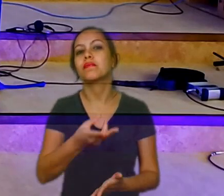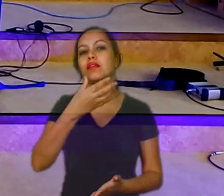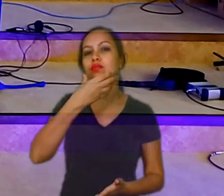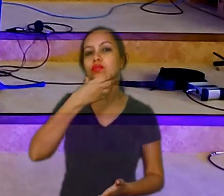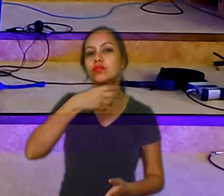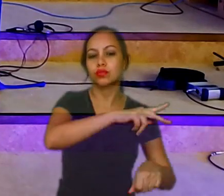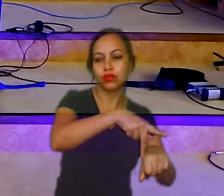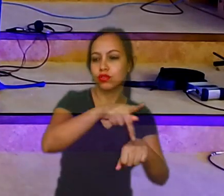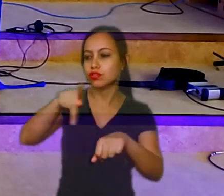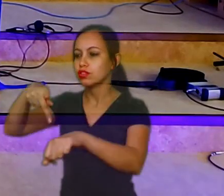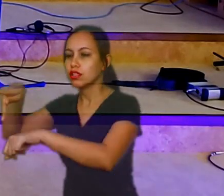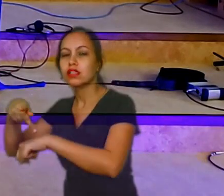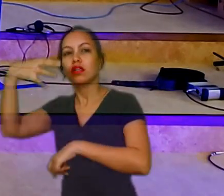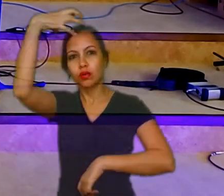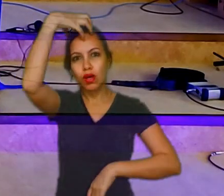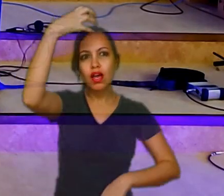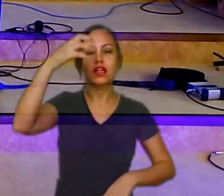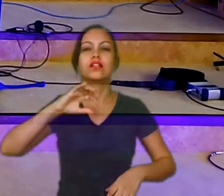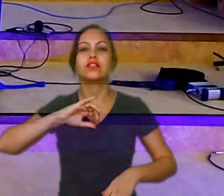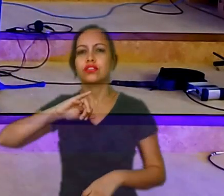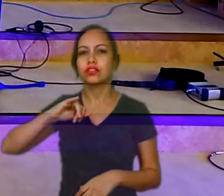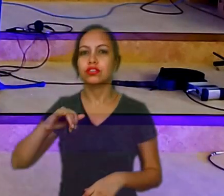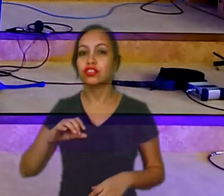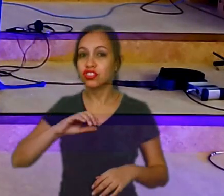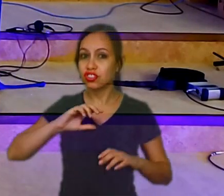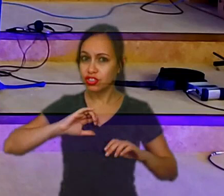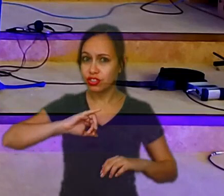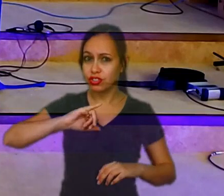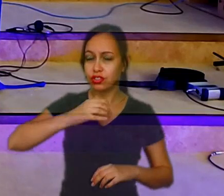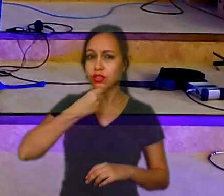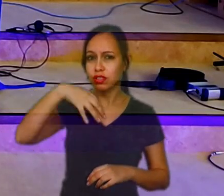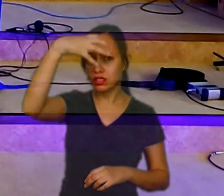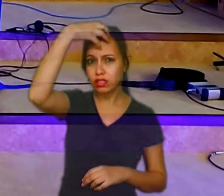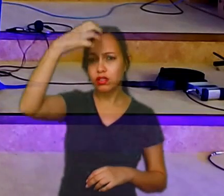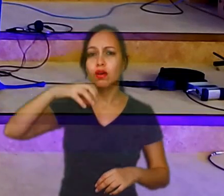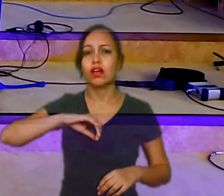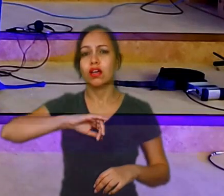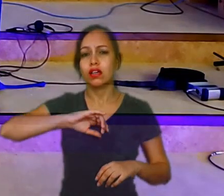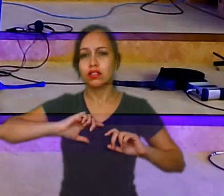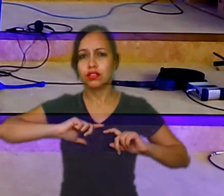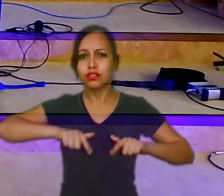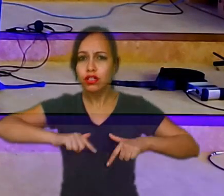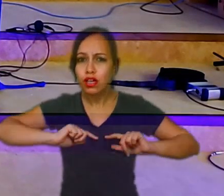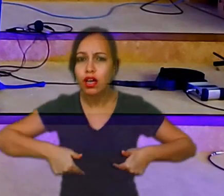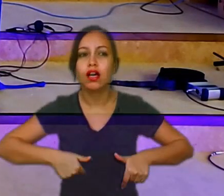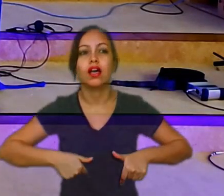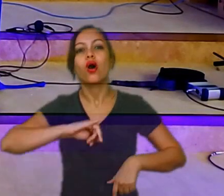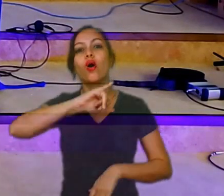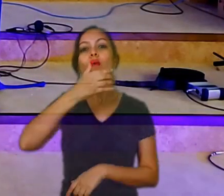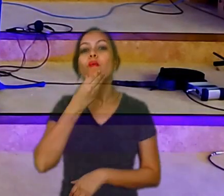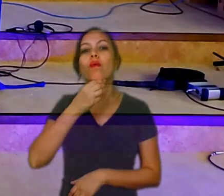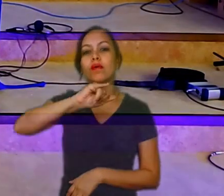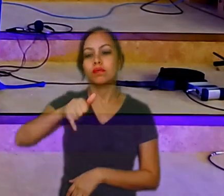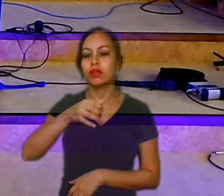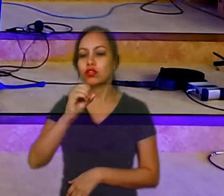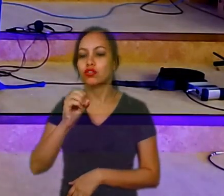Israel, o rei Josafá foi um dos reis que mais pacífico foi.